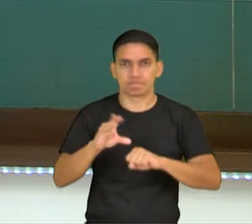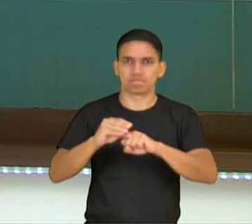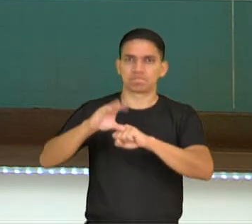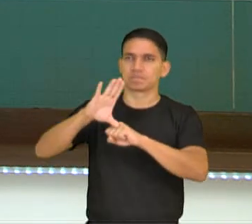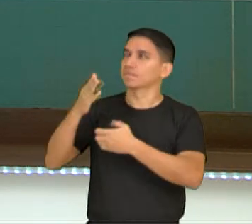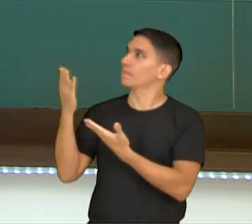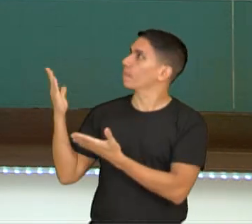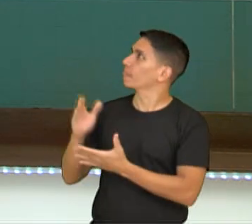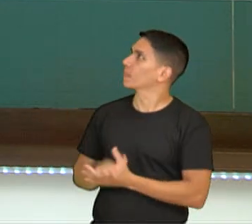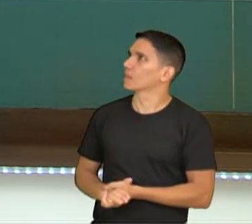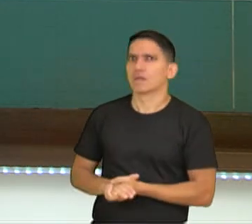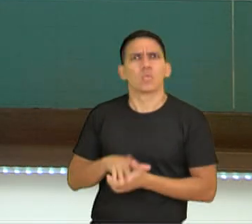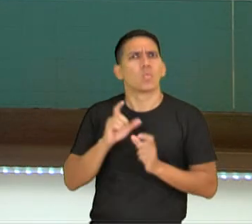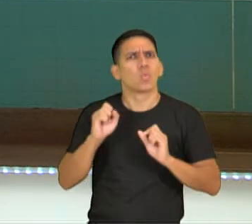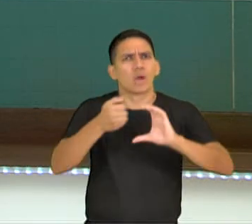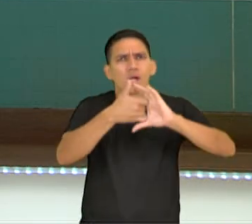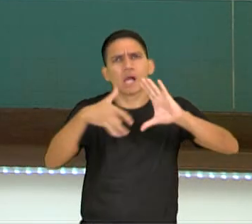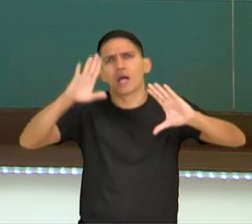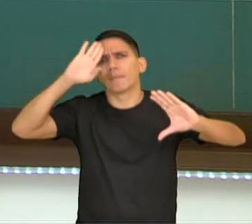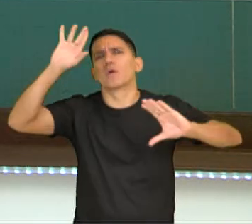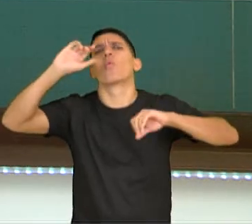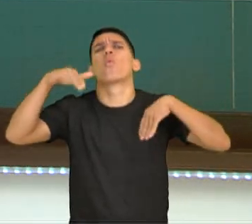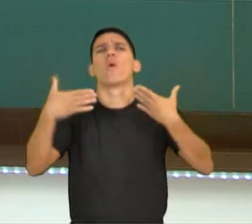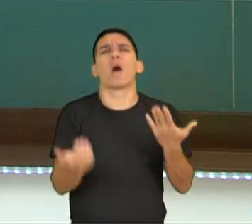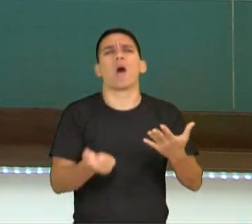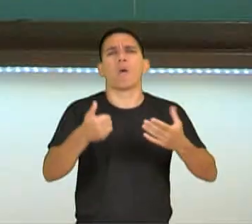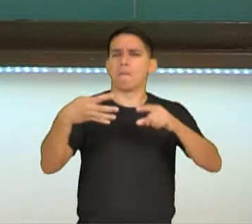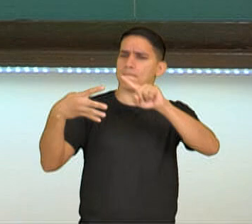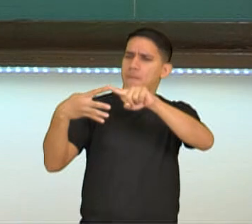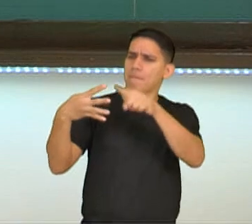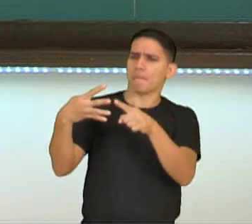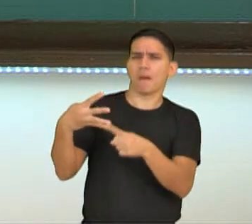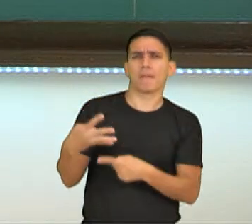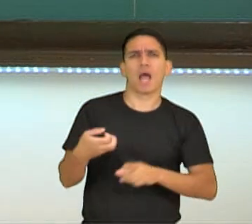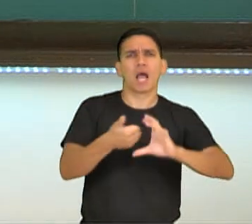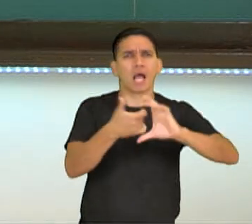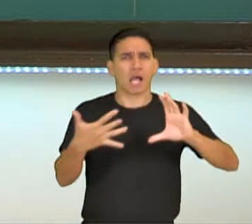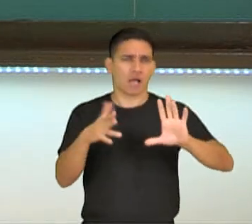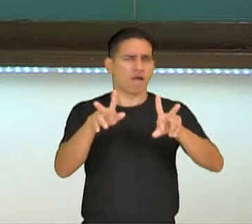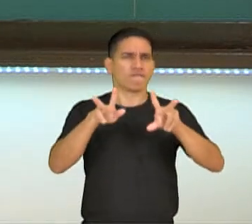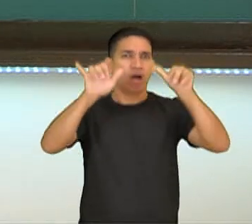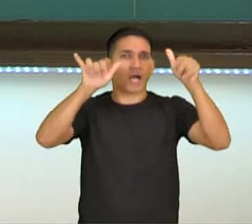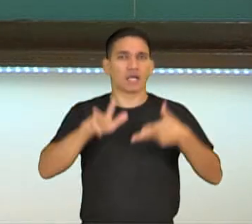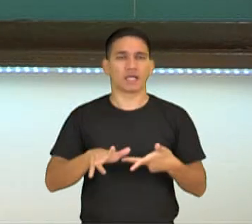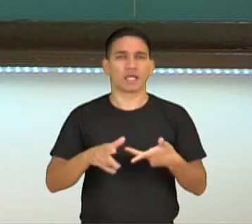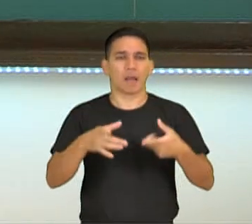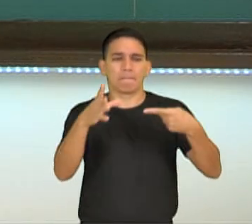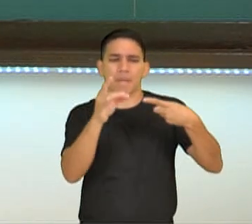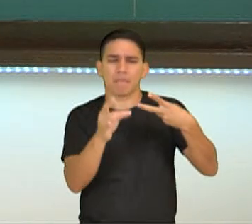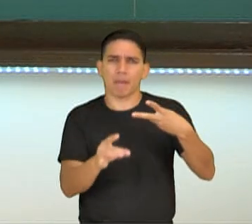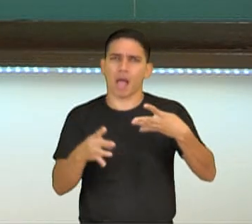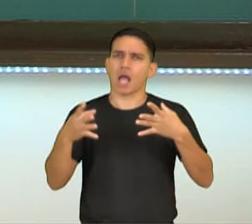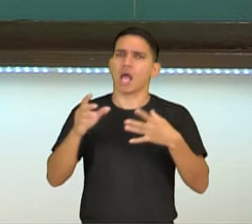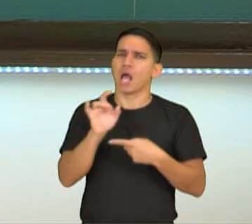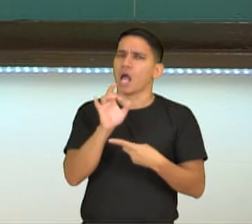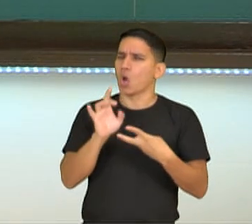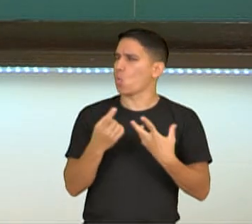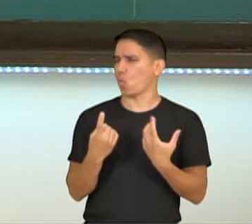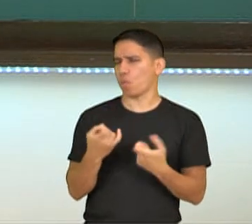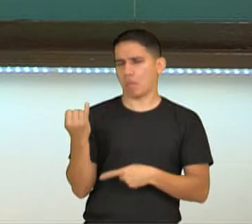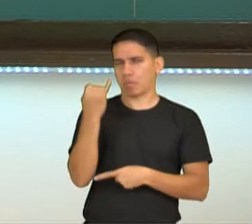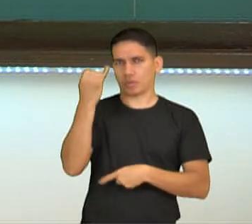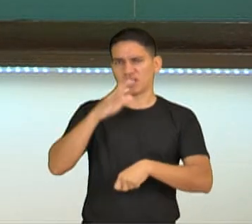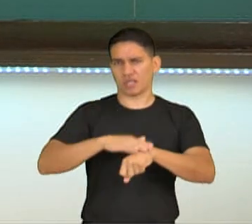Quais as principais características dos períodos da filosofia medieval? Então você vai pegar cada uma ali e vai descrever pelo menos uma característica